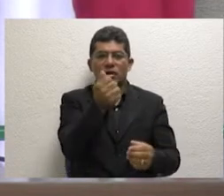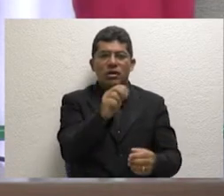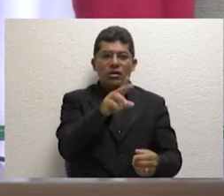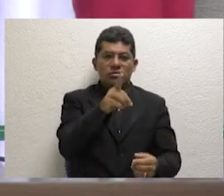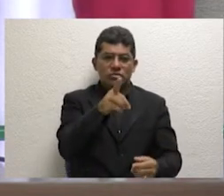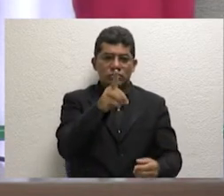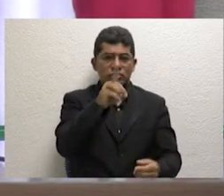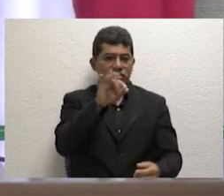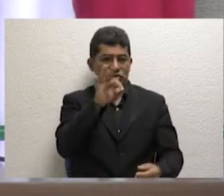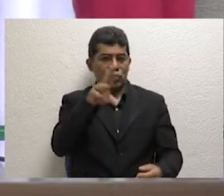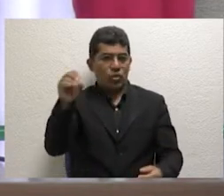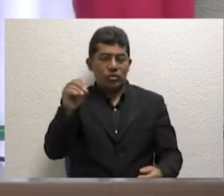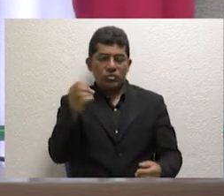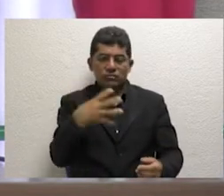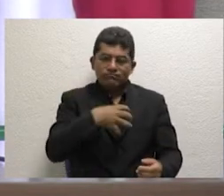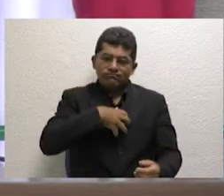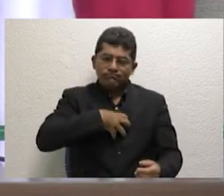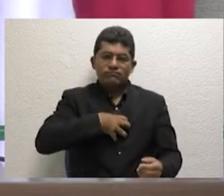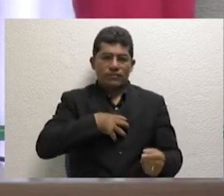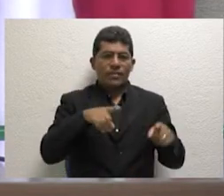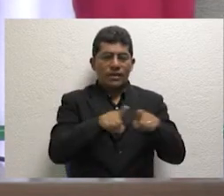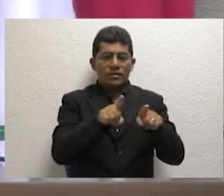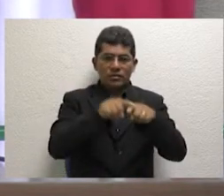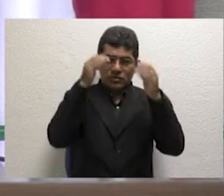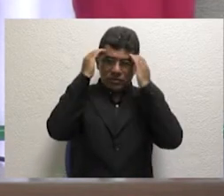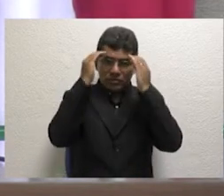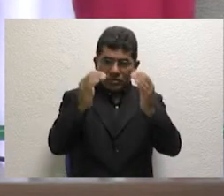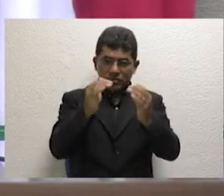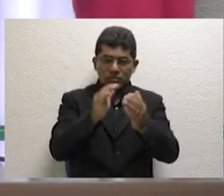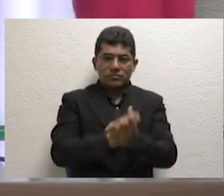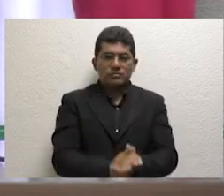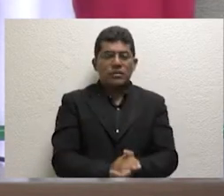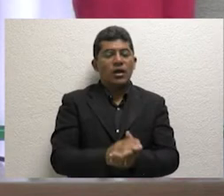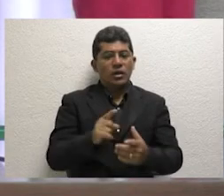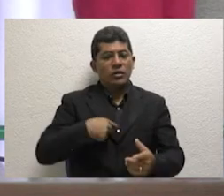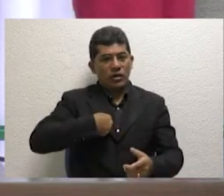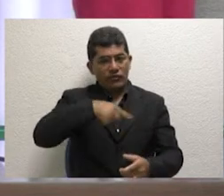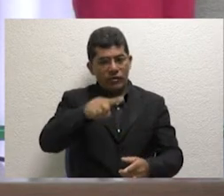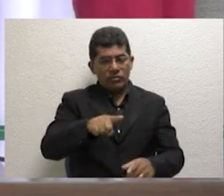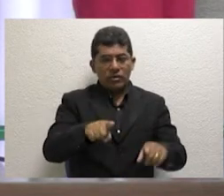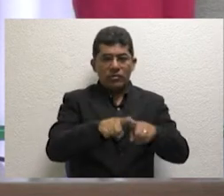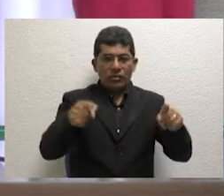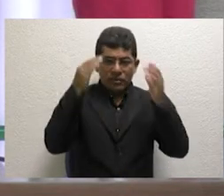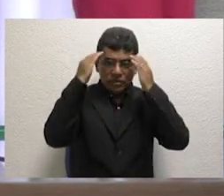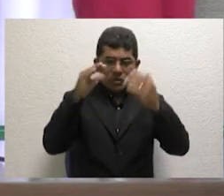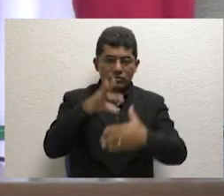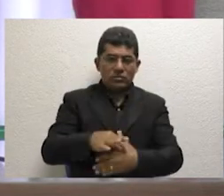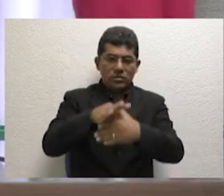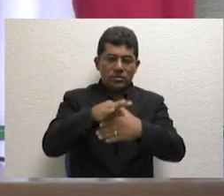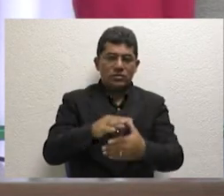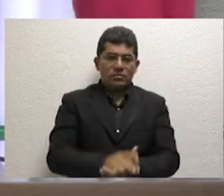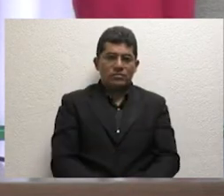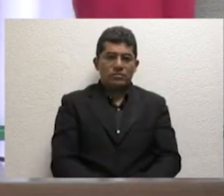caso contrário em solidariedade ele e obediência a vossa excelência nós vamos para lá o Pellick também